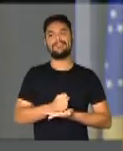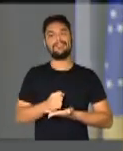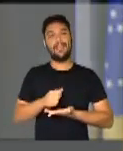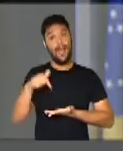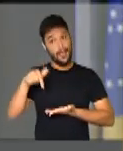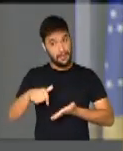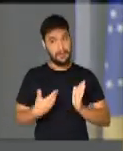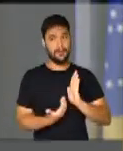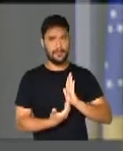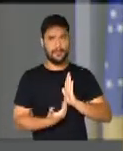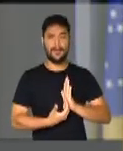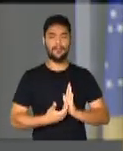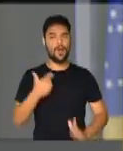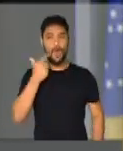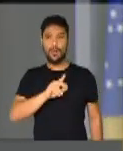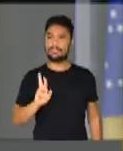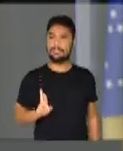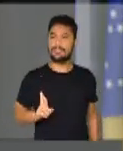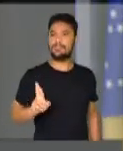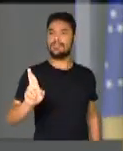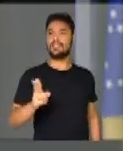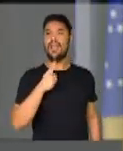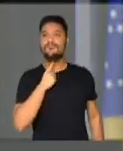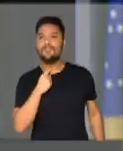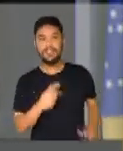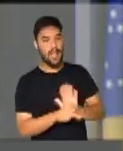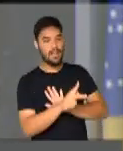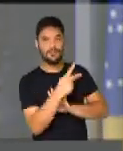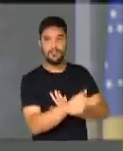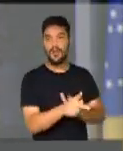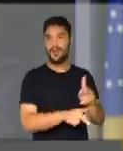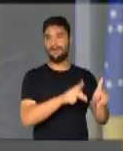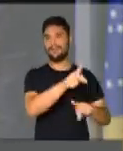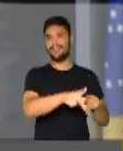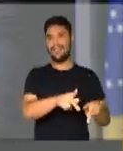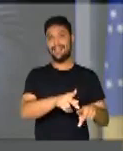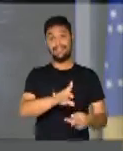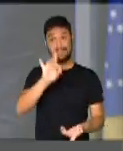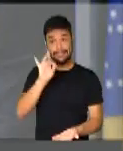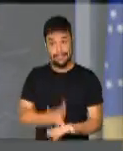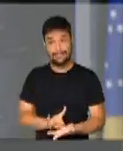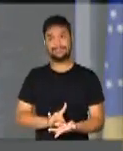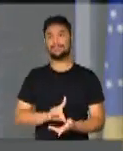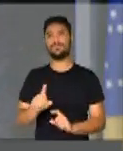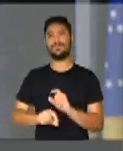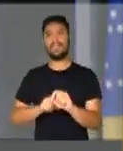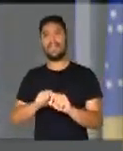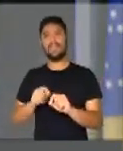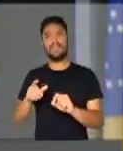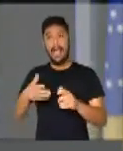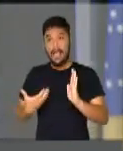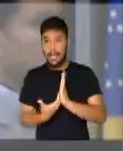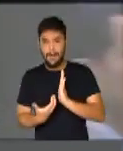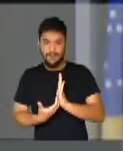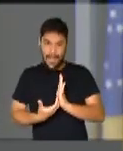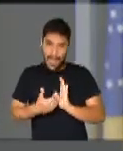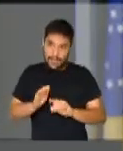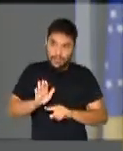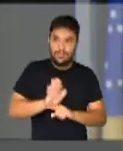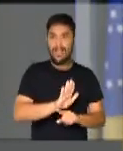possa aqui representar os seus anseios e ser efetivamente a caixa de ressonância do povo